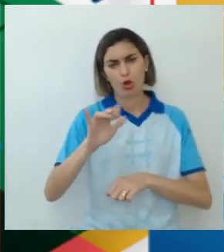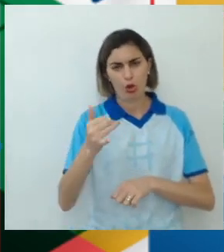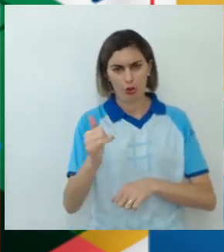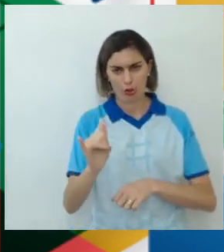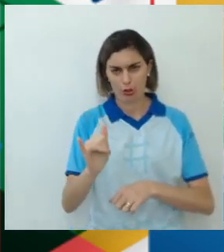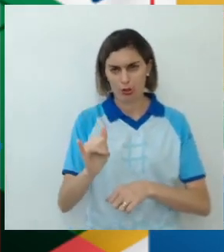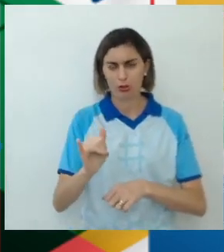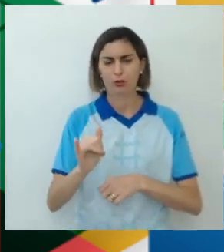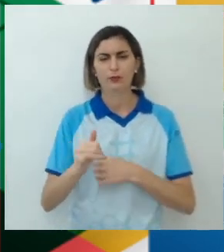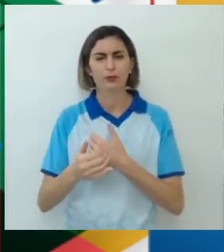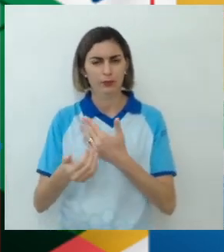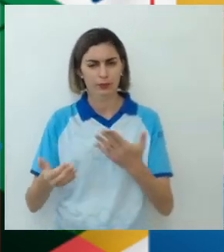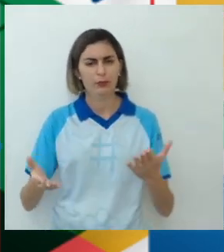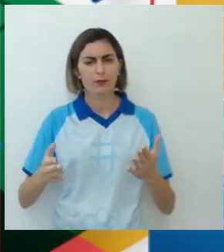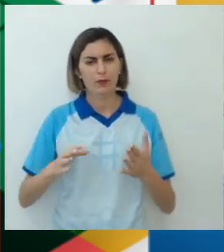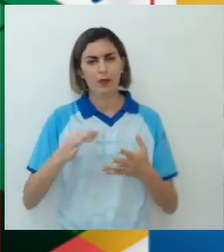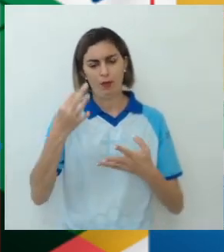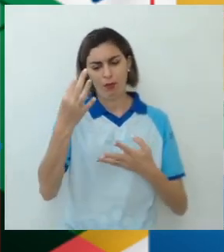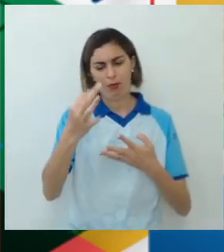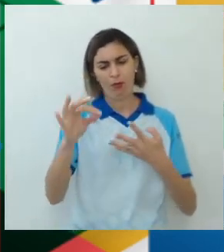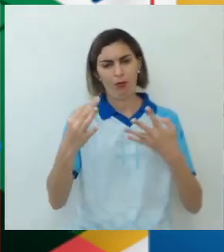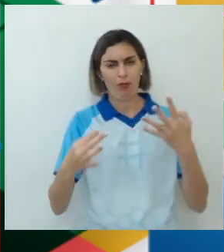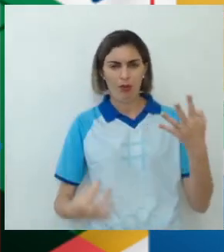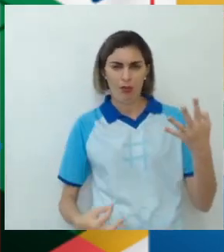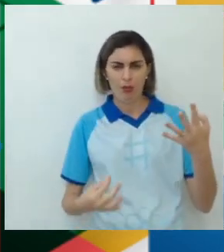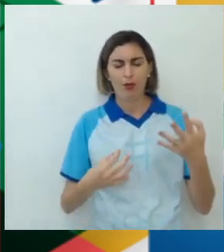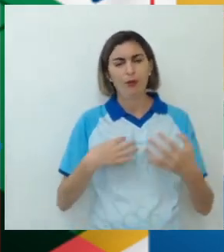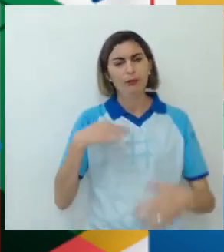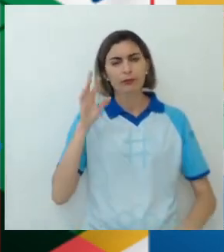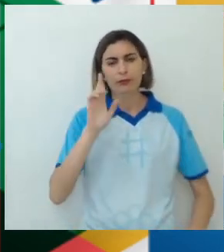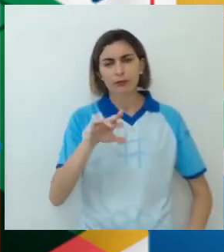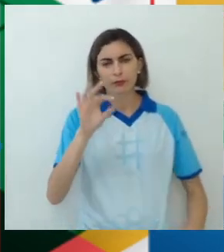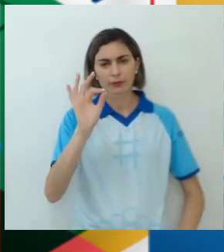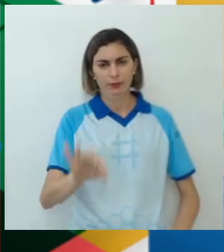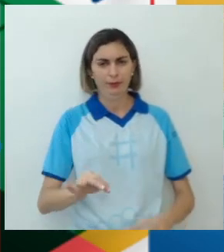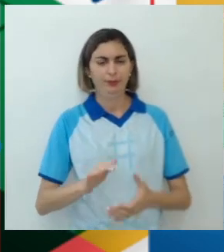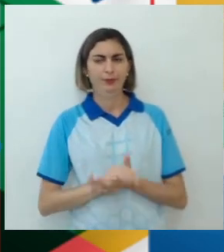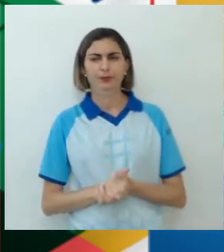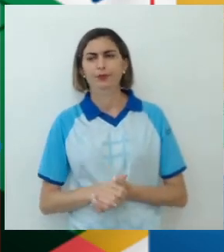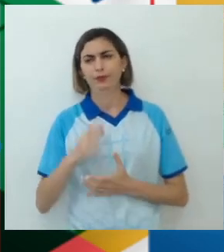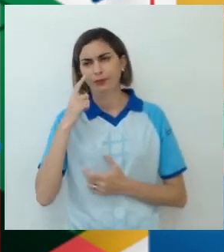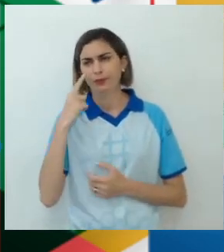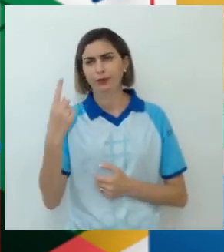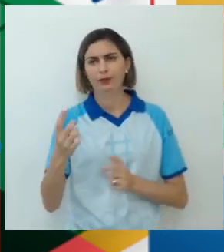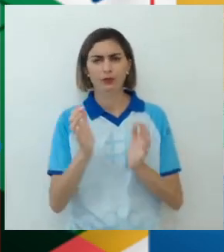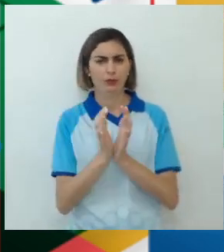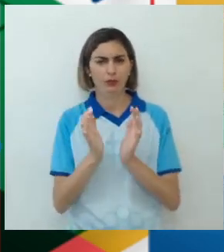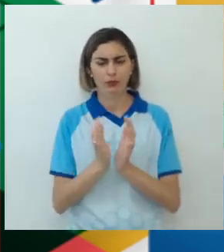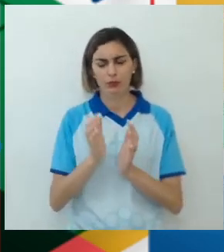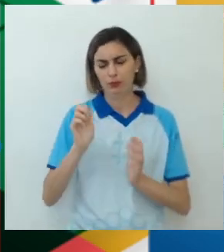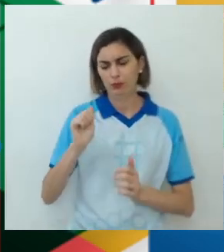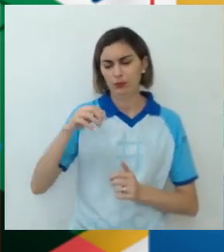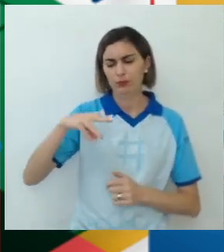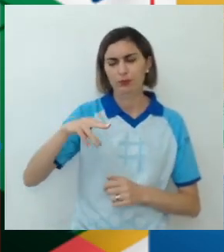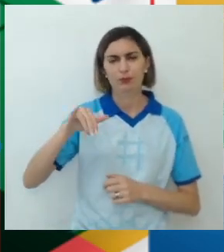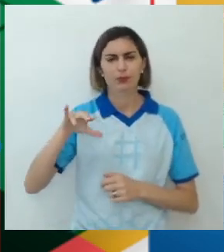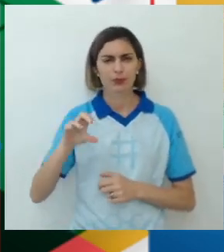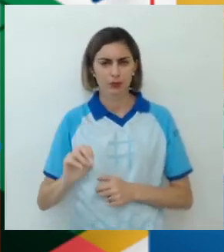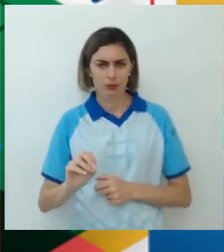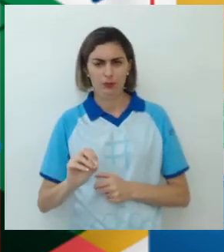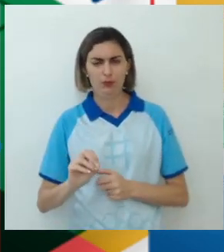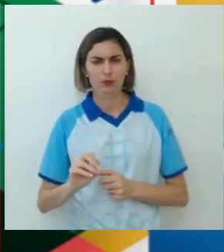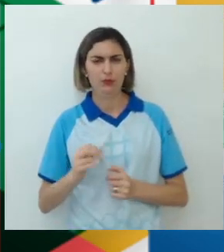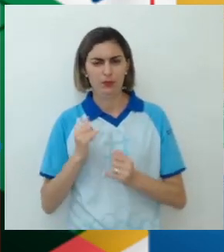bronze de Lowry, assinale a alternativa correta. Então veja, nós temos o grupo amino, que é